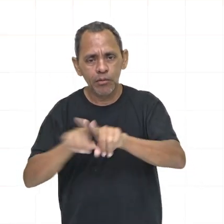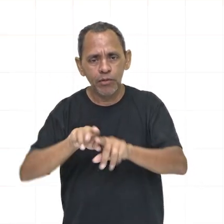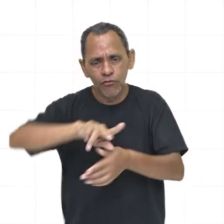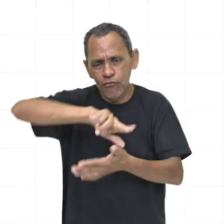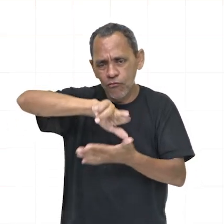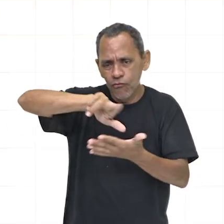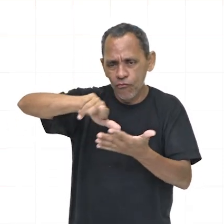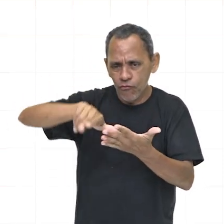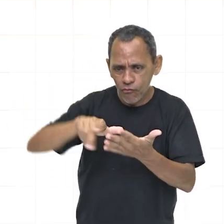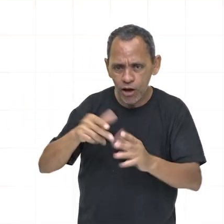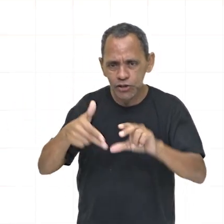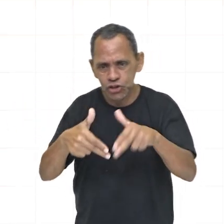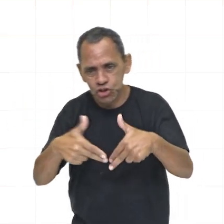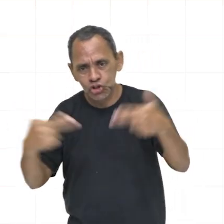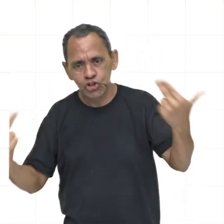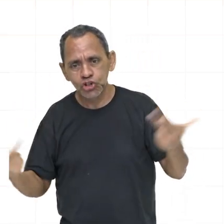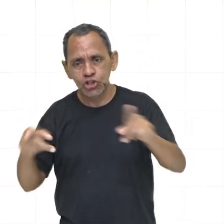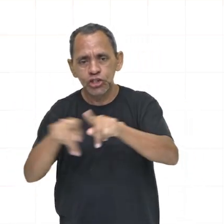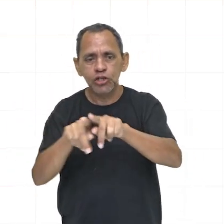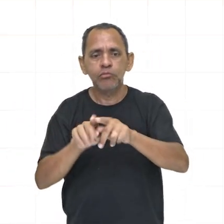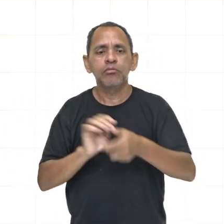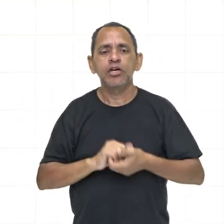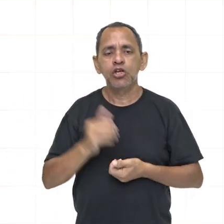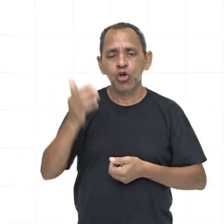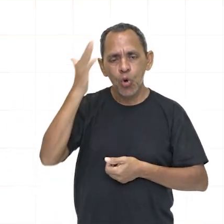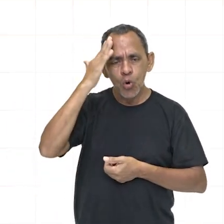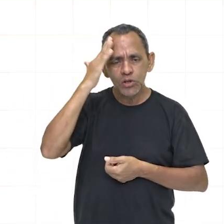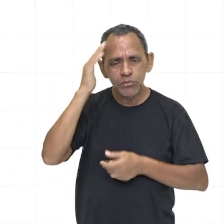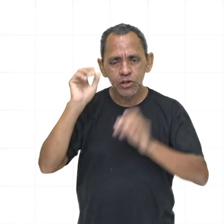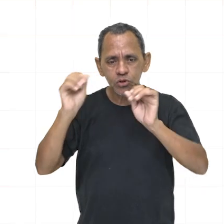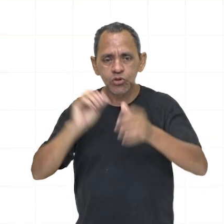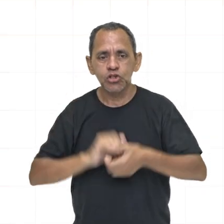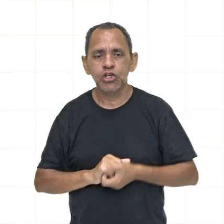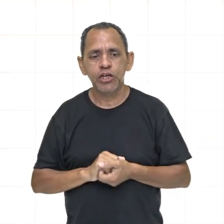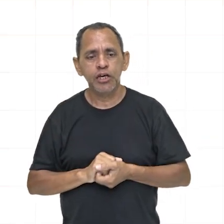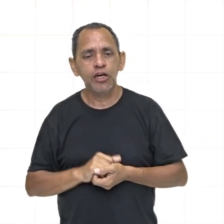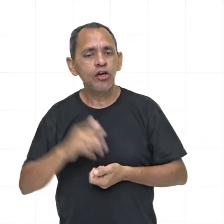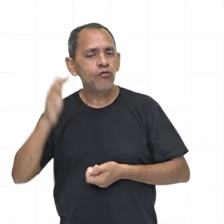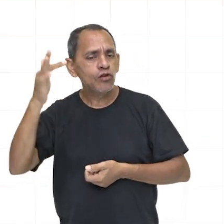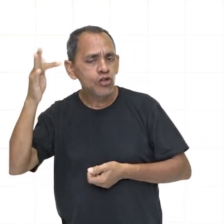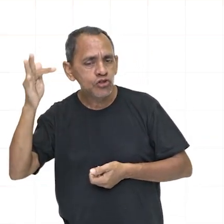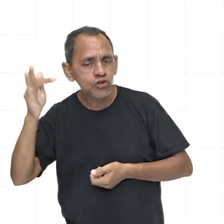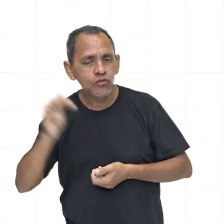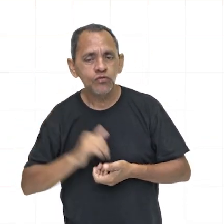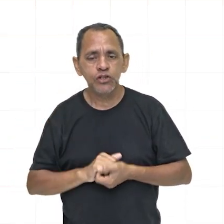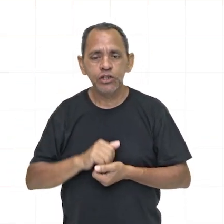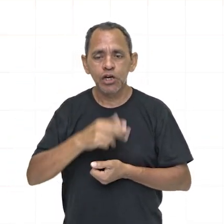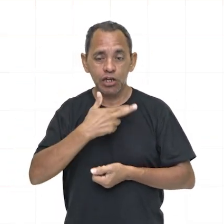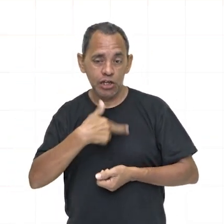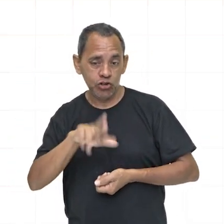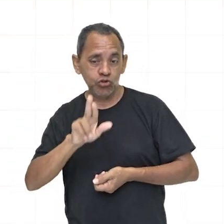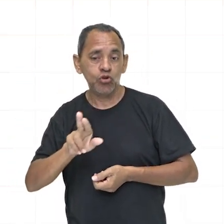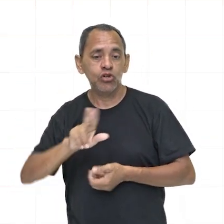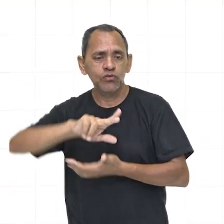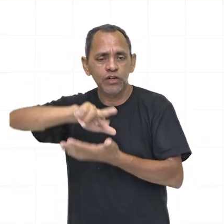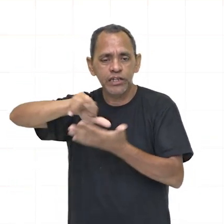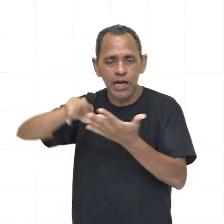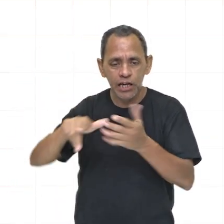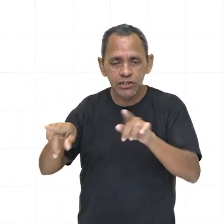desenvolvimento tecnológico e científico, filosófico e religiões diversas, fortes tradições